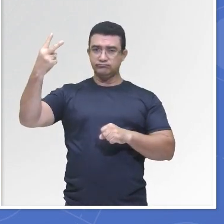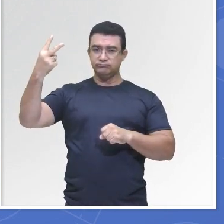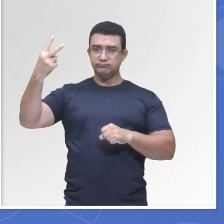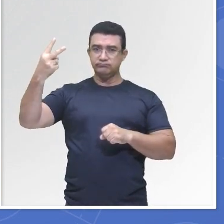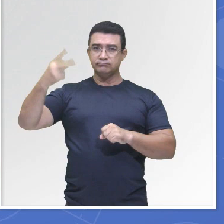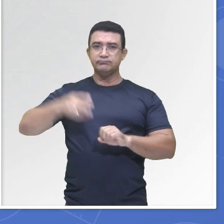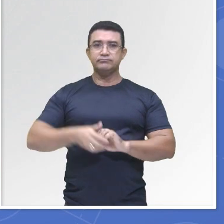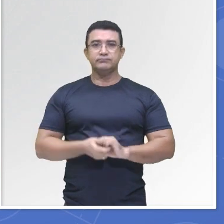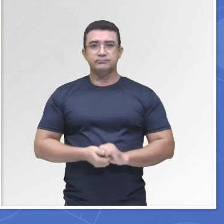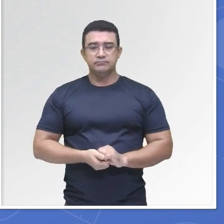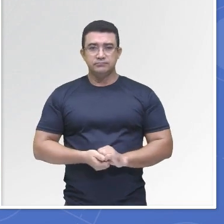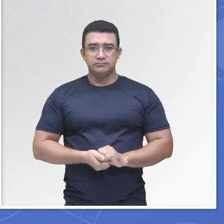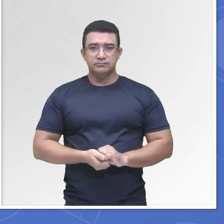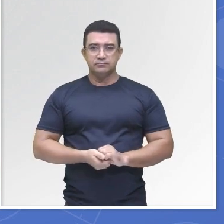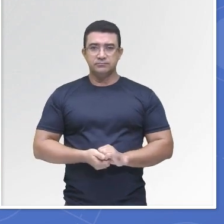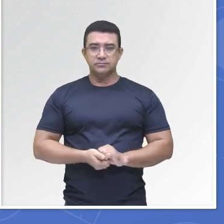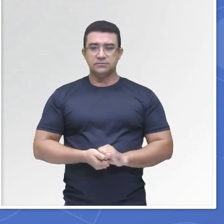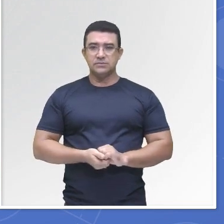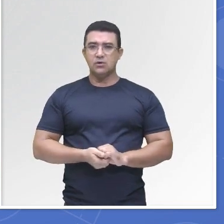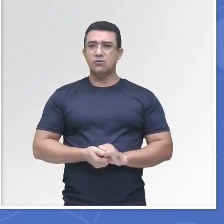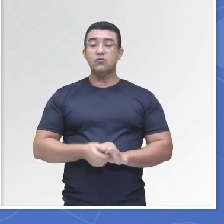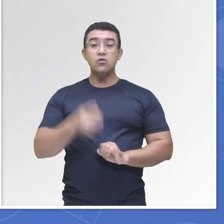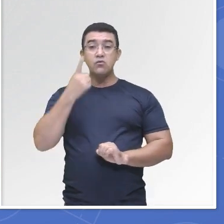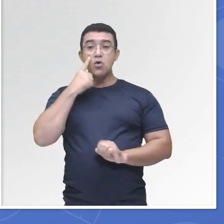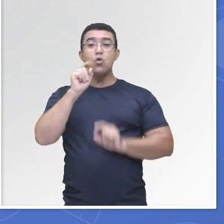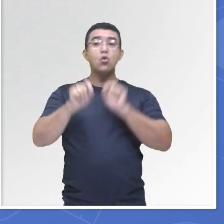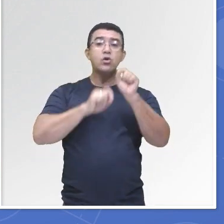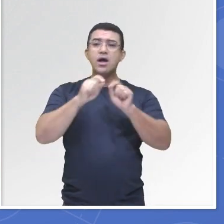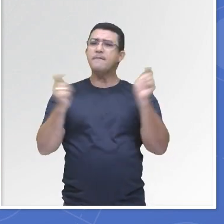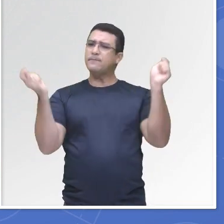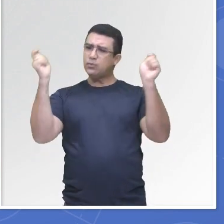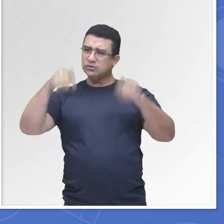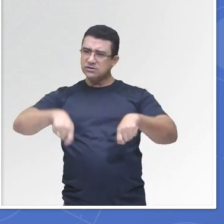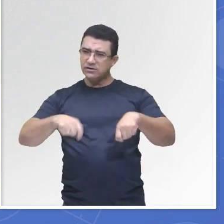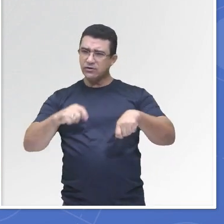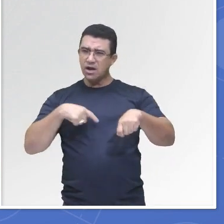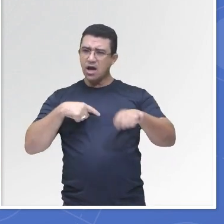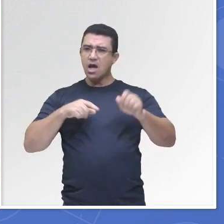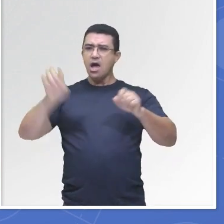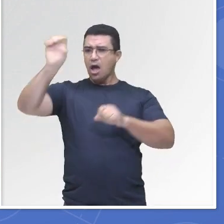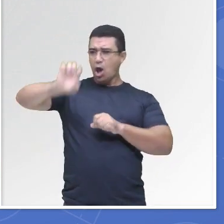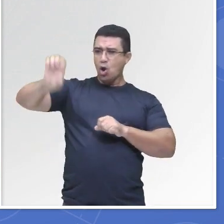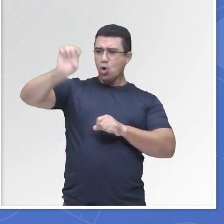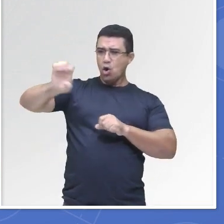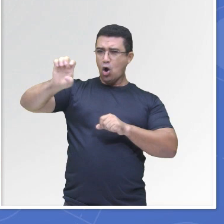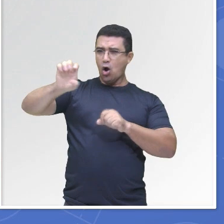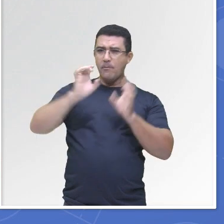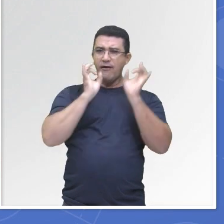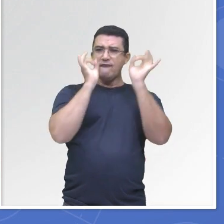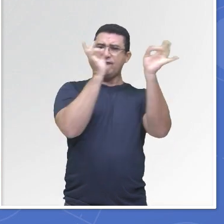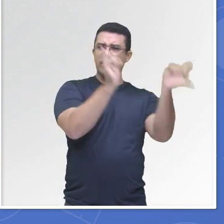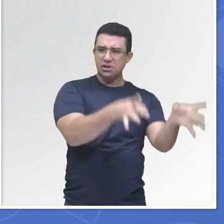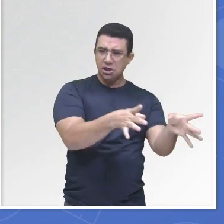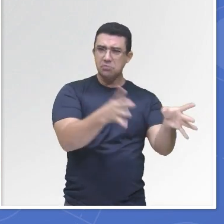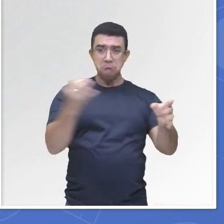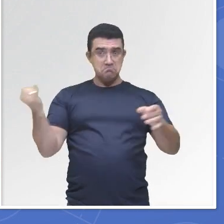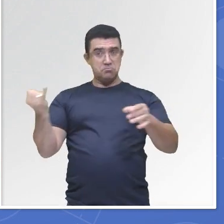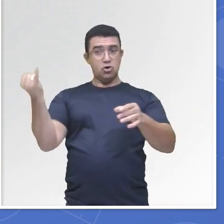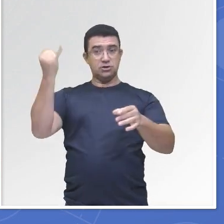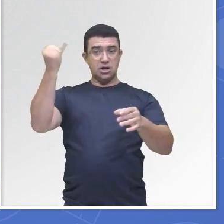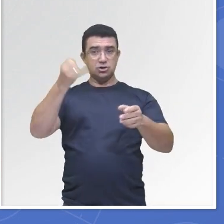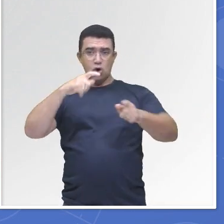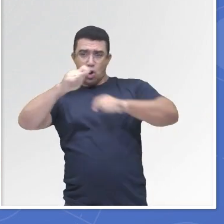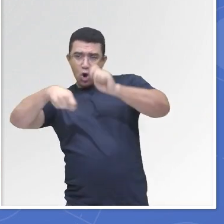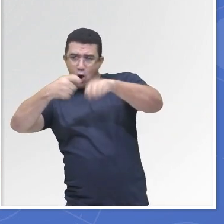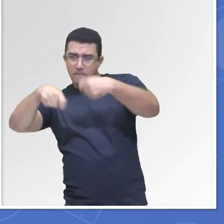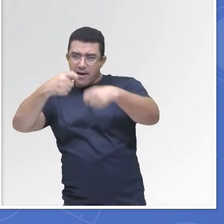acharam? Então a gente vai ver aqui o que dá para explorar, o que dá lucro lá na Europa para a gente realizar esse comércio.